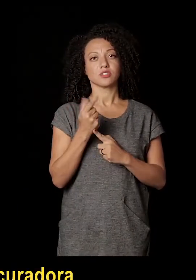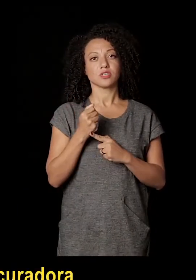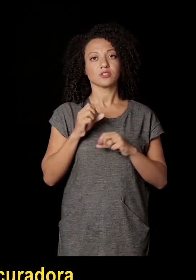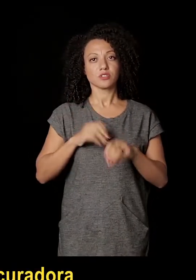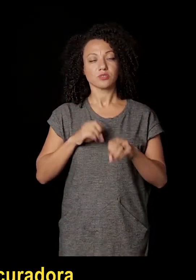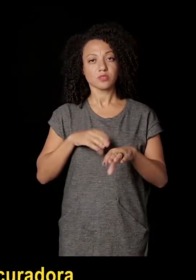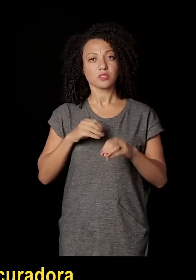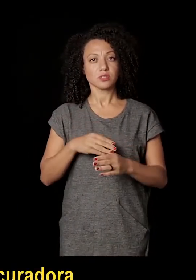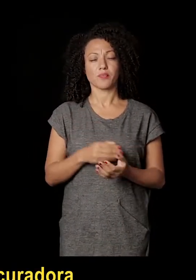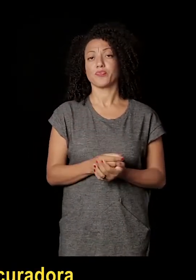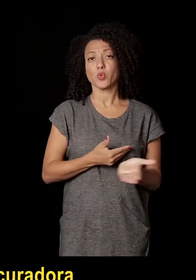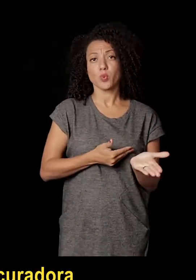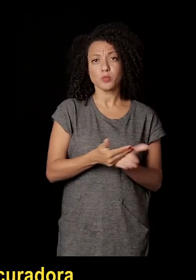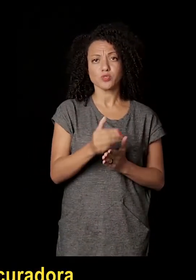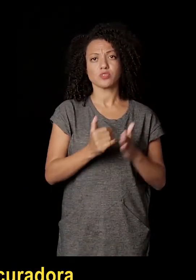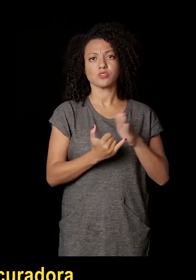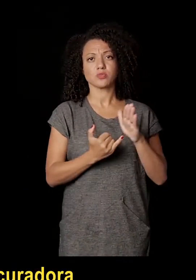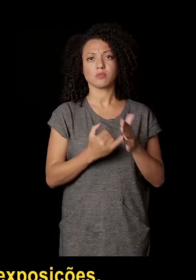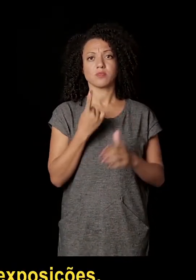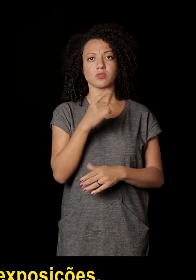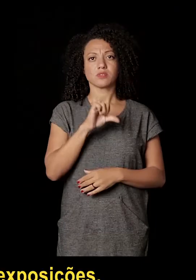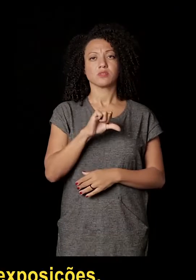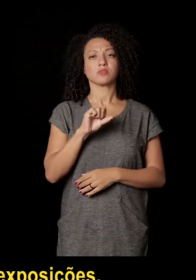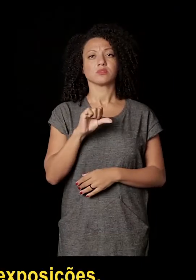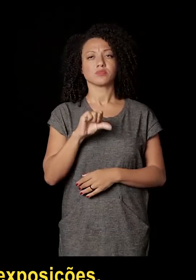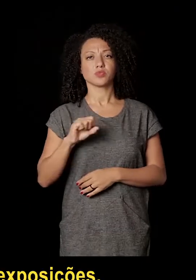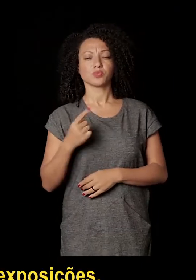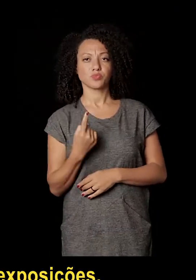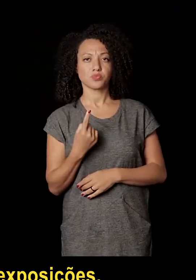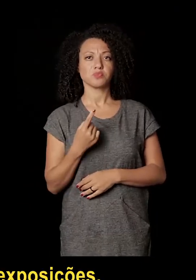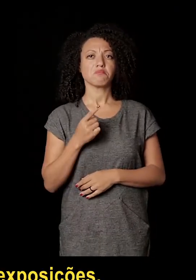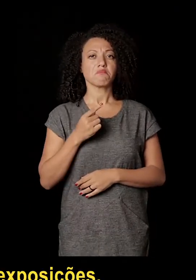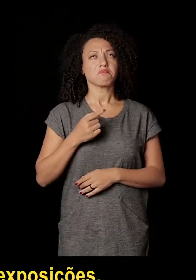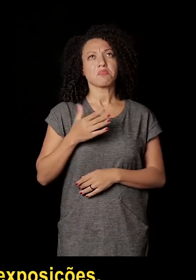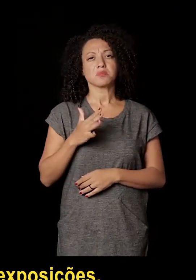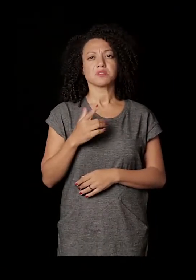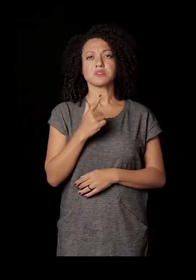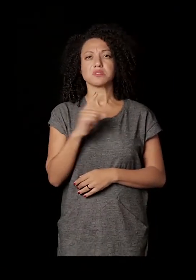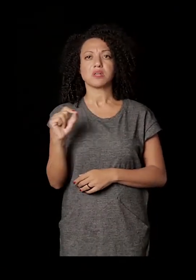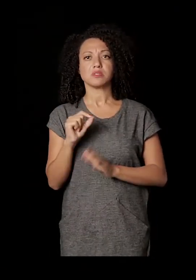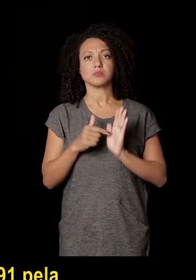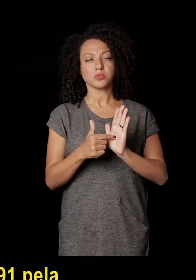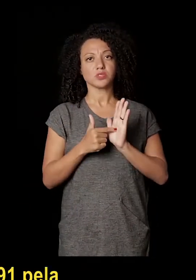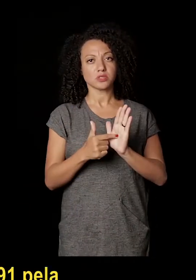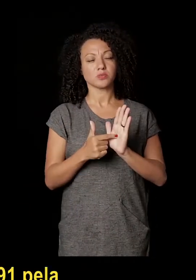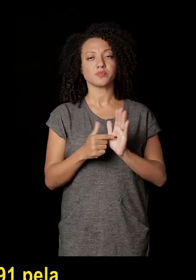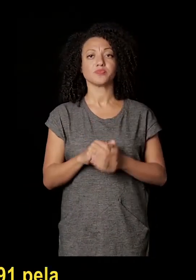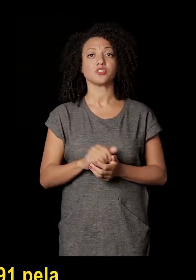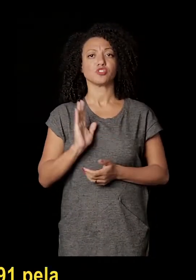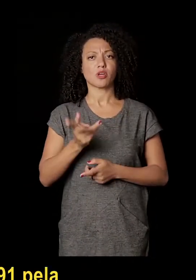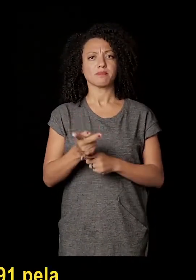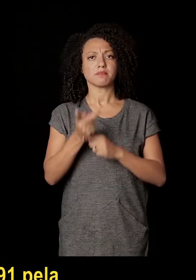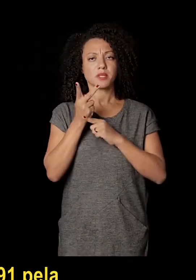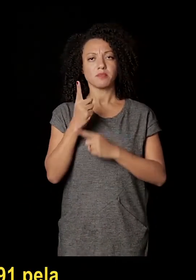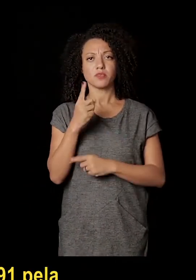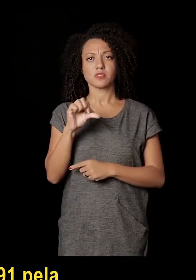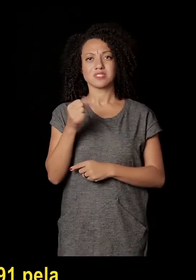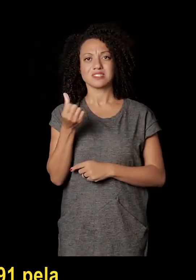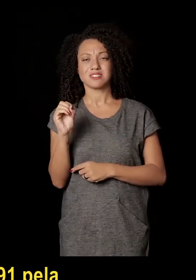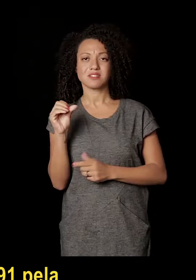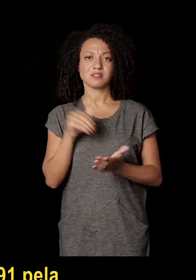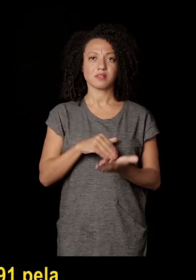na instituição desde 1991, tendo desenvolvido mais de 100 exposições. Foi premiada entre